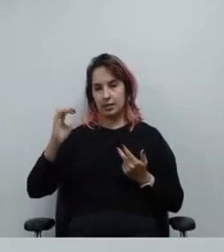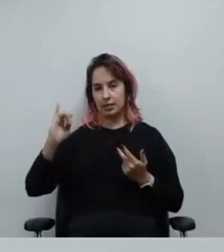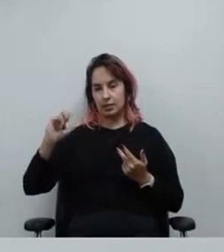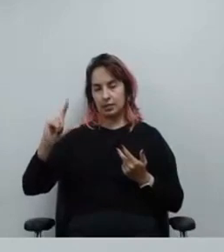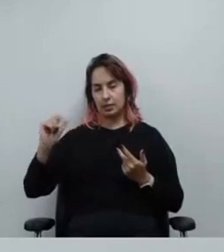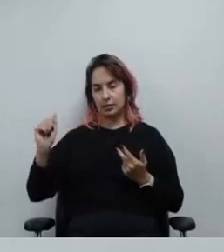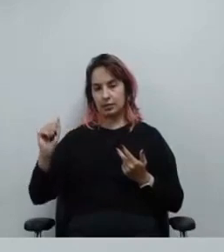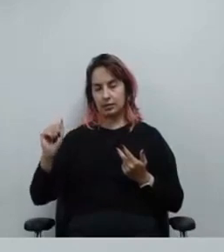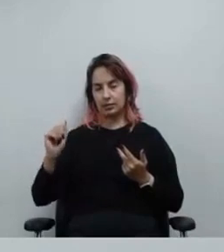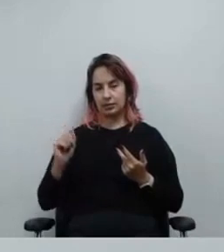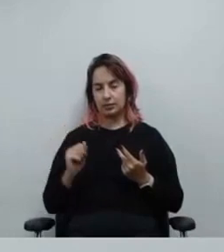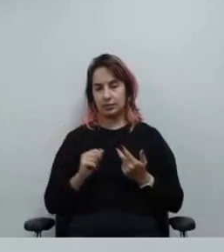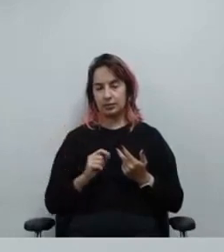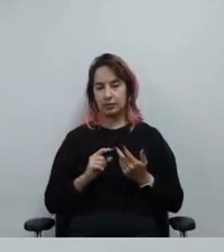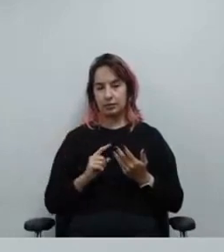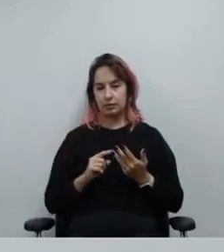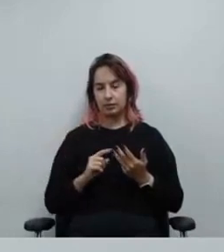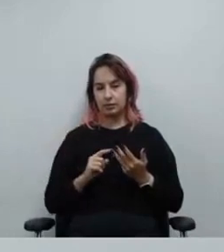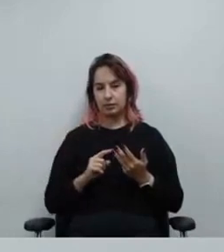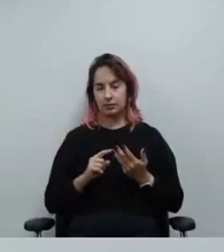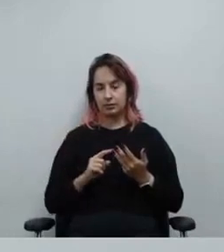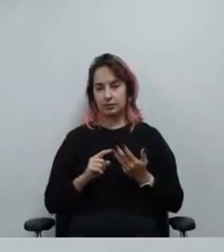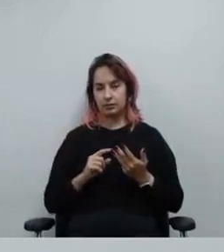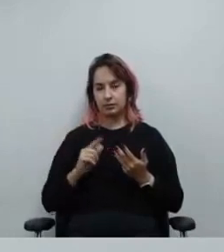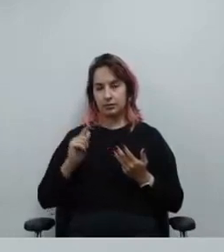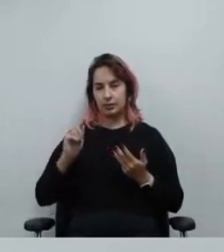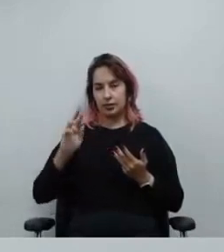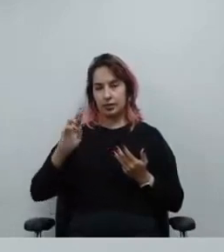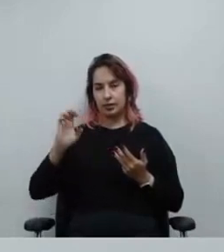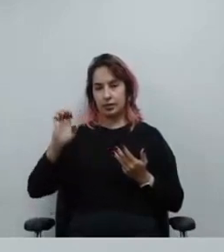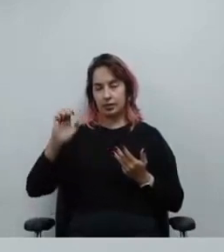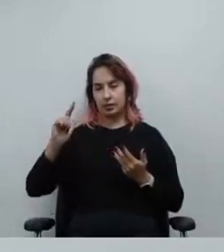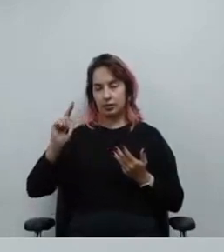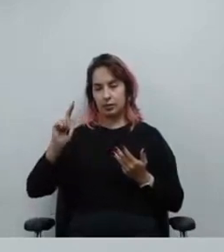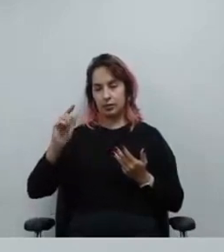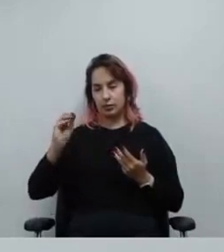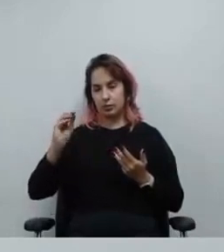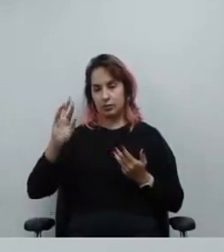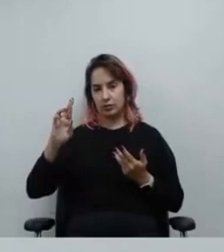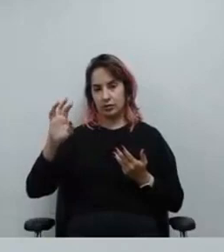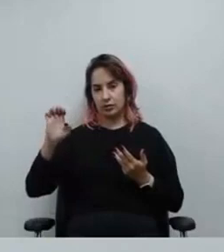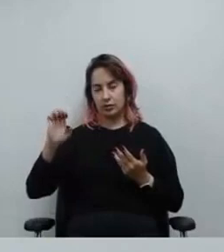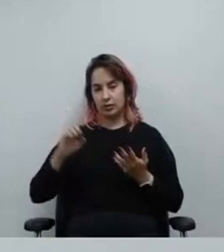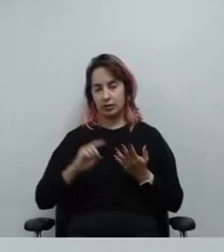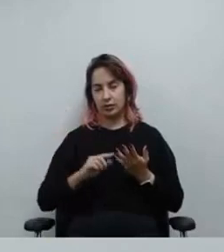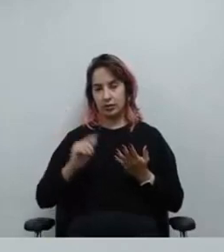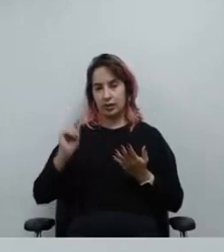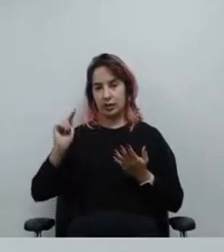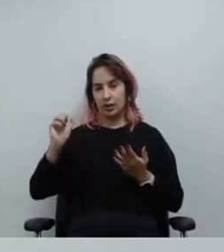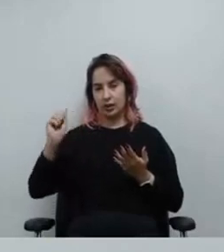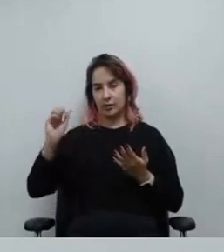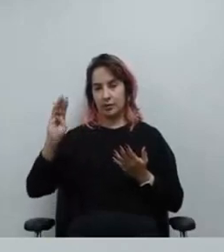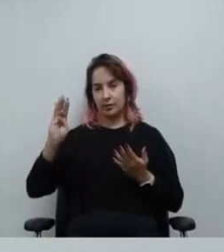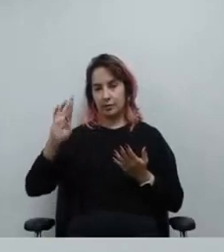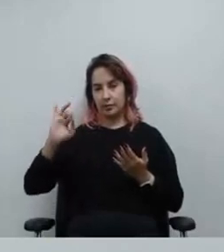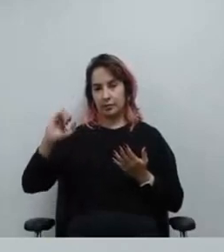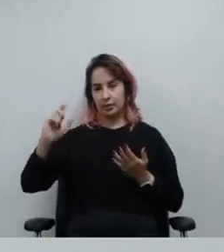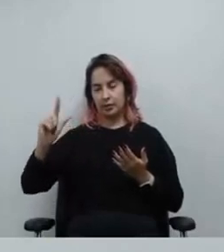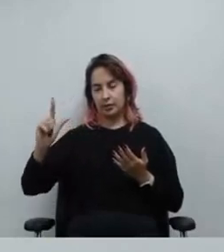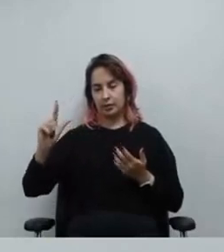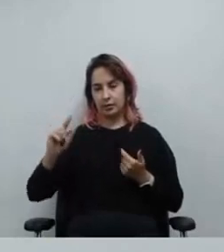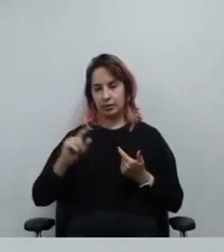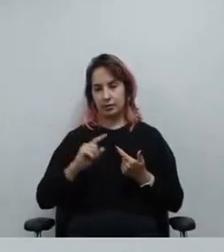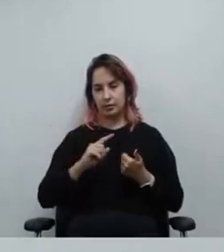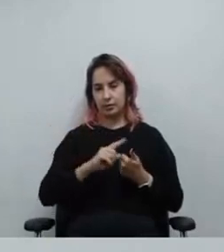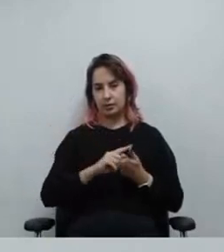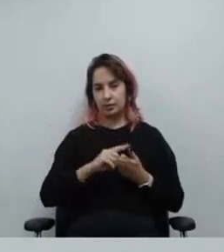Dersen Parmigiani Greco, Gregory Amaral Rodrigues, Gabriel Garcia Solidade,